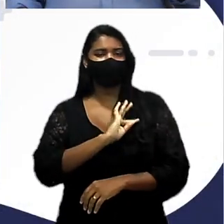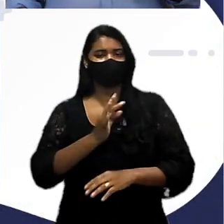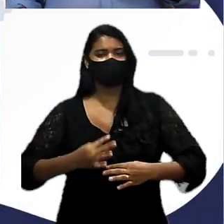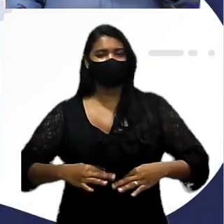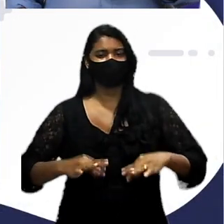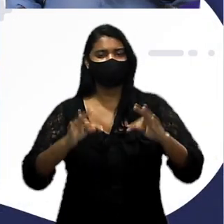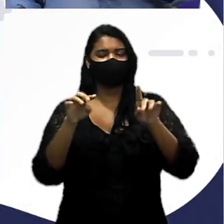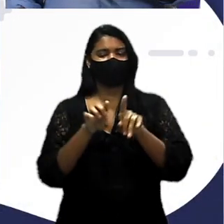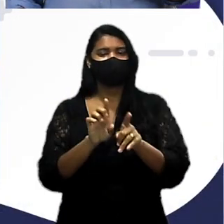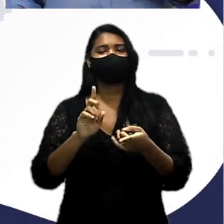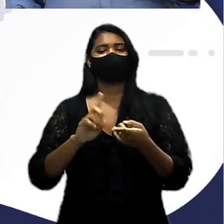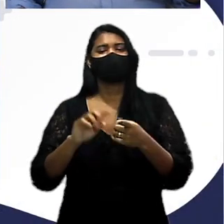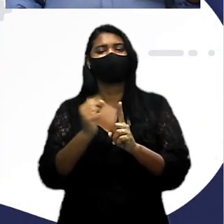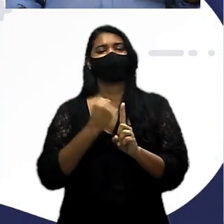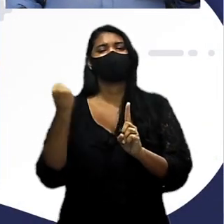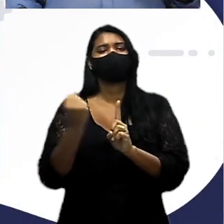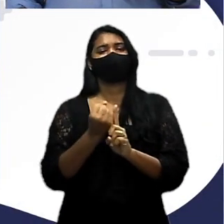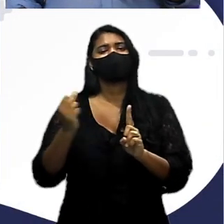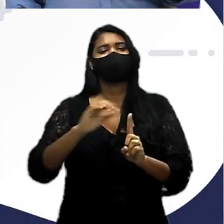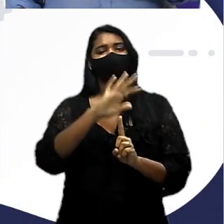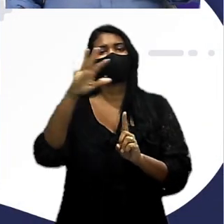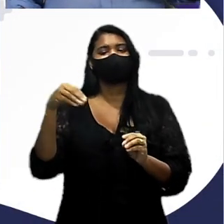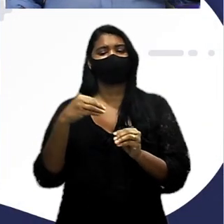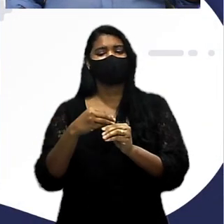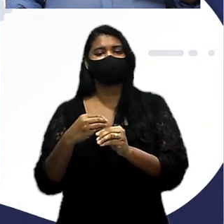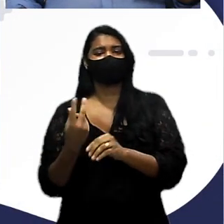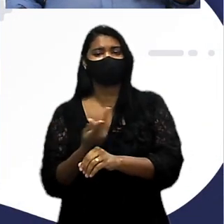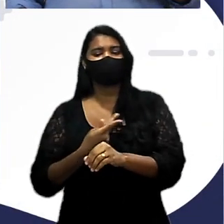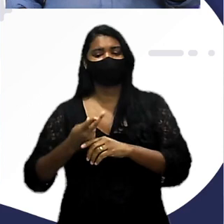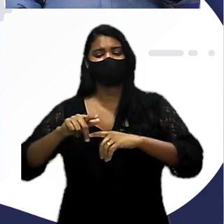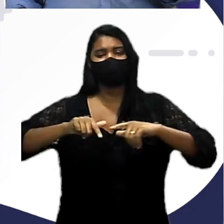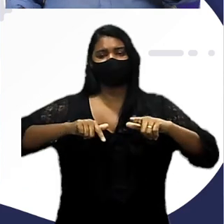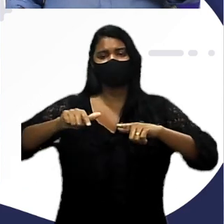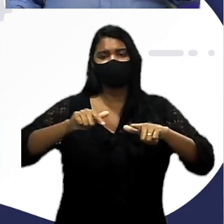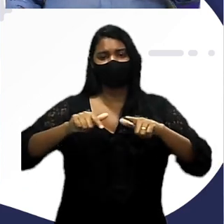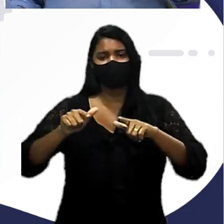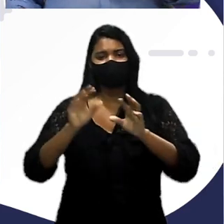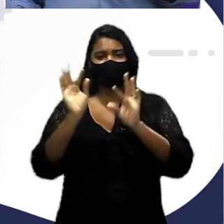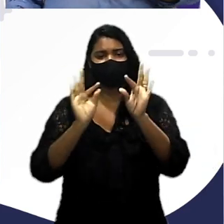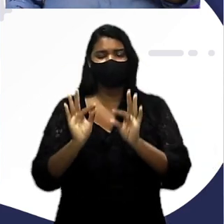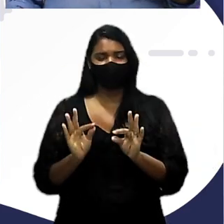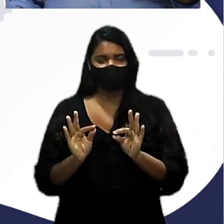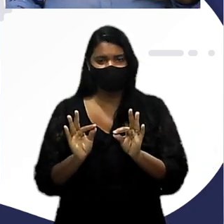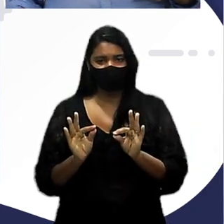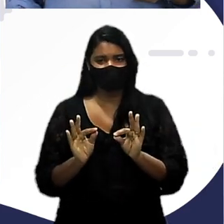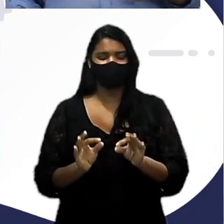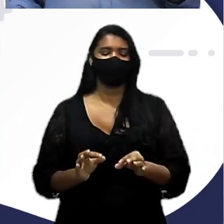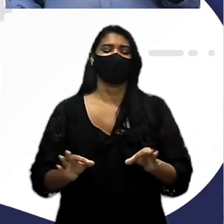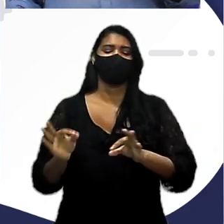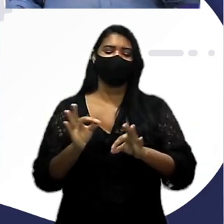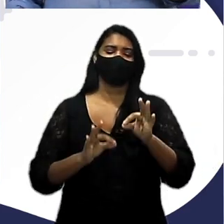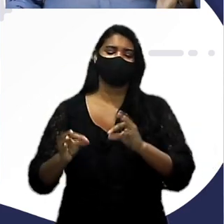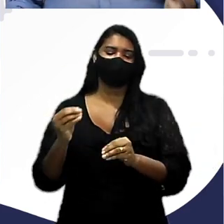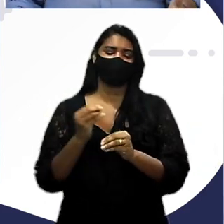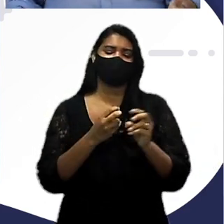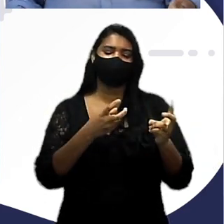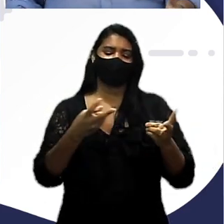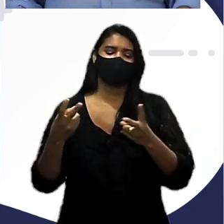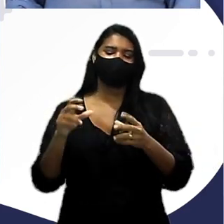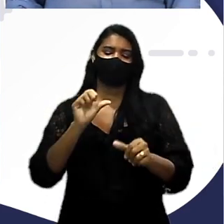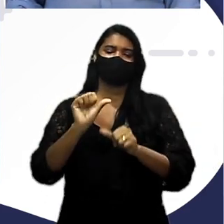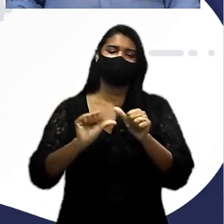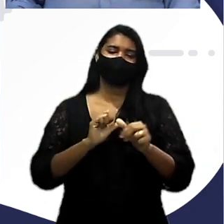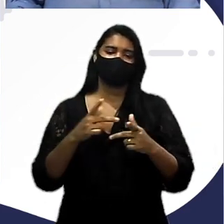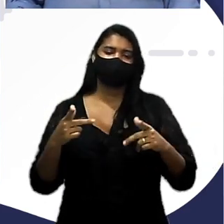tecnologia, sociedade, procure trabalhar de uma forma estruturada, organizada, na perspectiva de